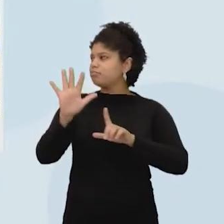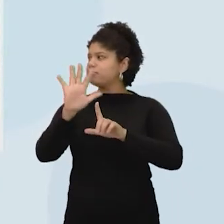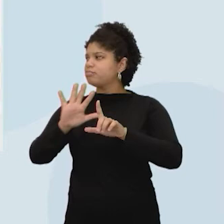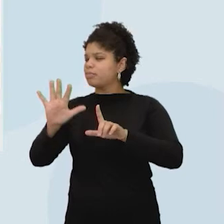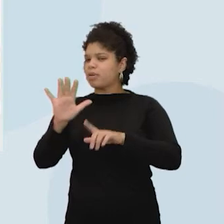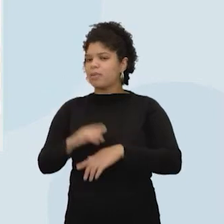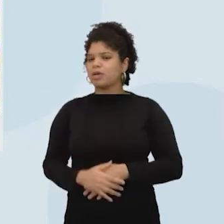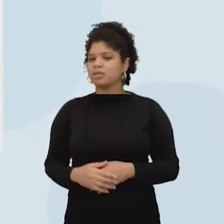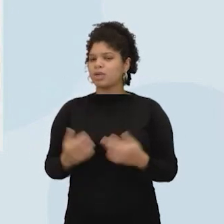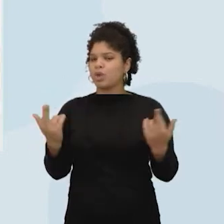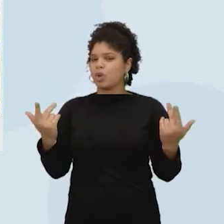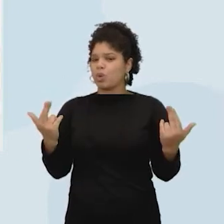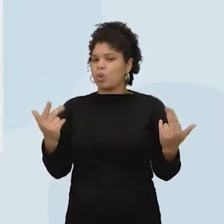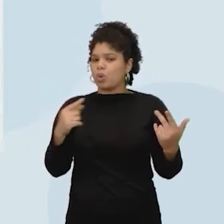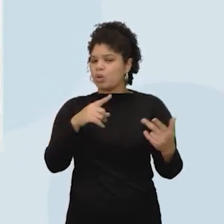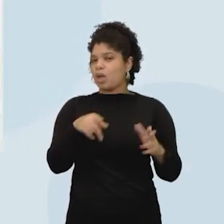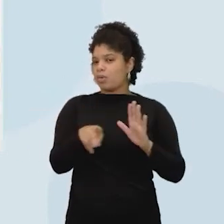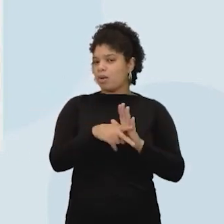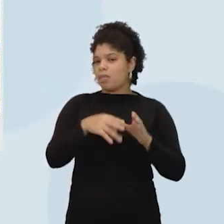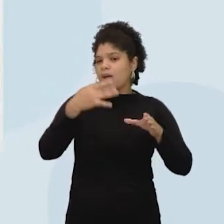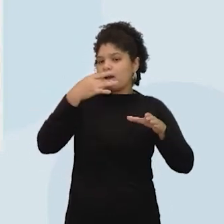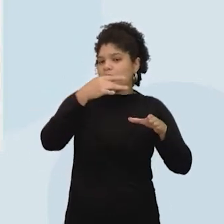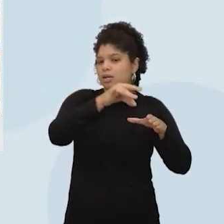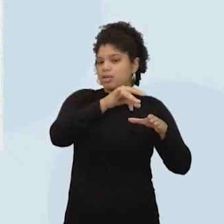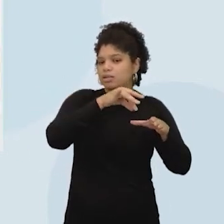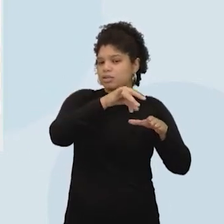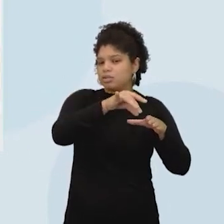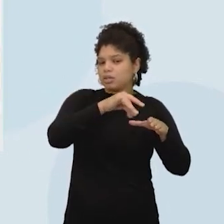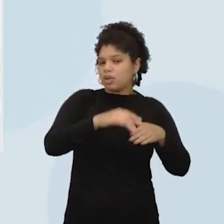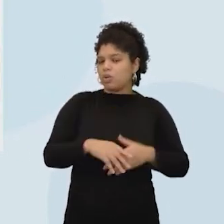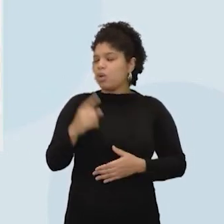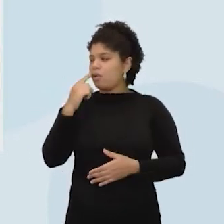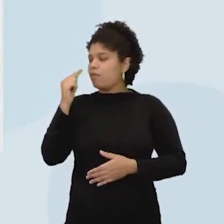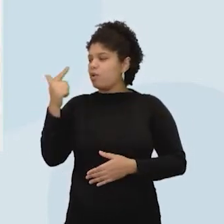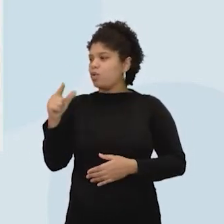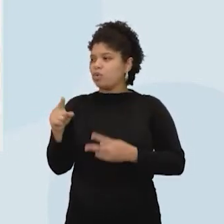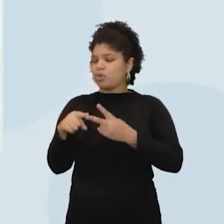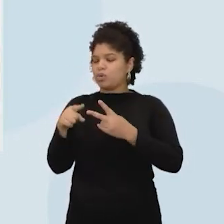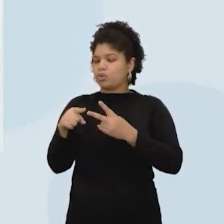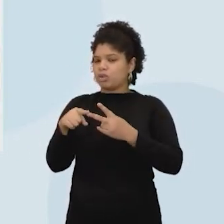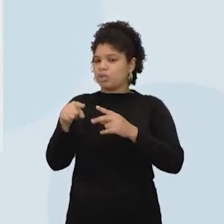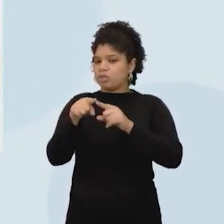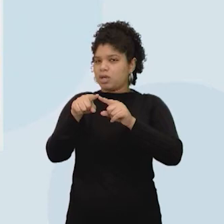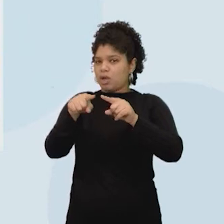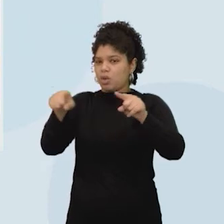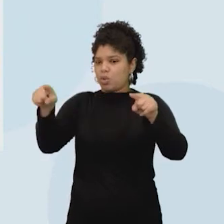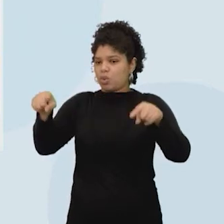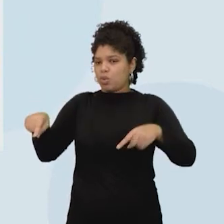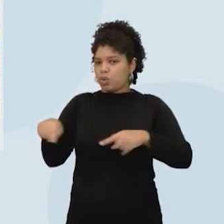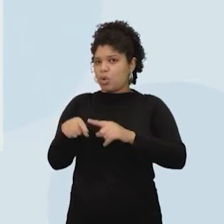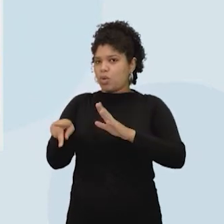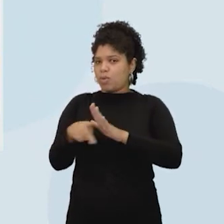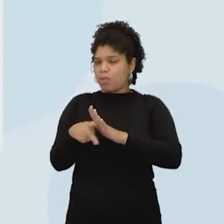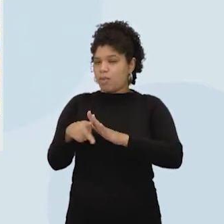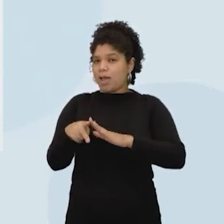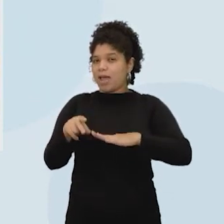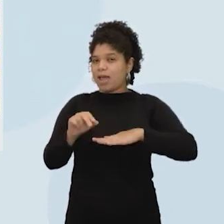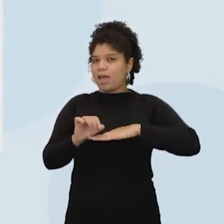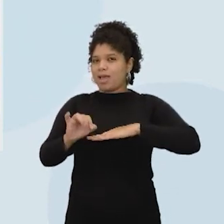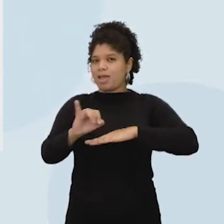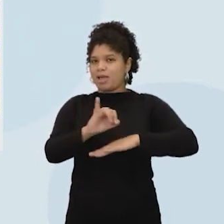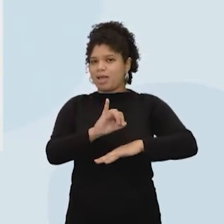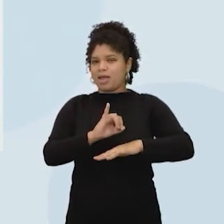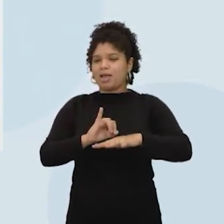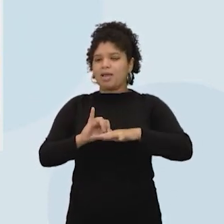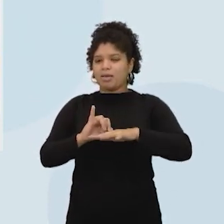duas imagens, um é de um saleiro em cima de uma mesa, e o outro é uma salina na costa do Caribe. Então ele está perguntando o que